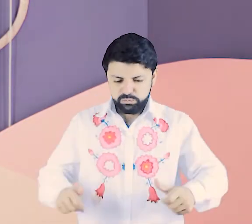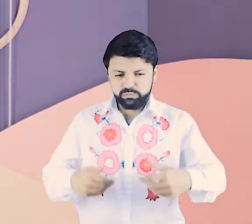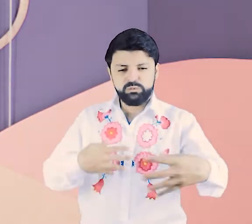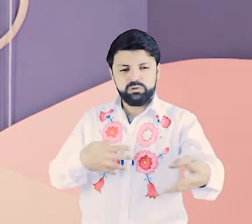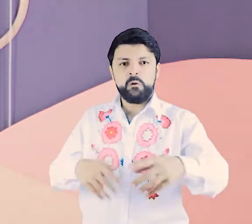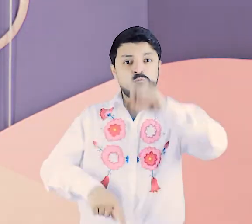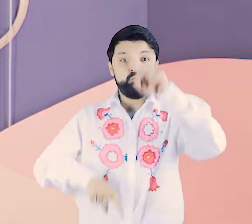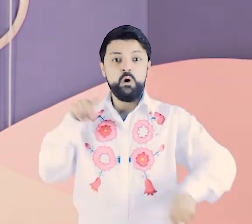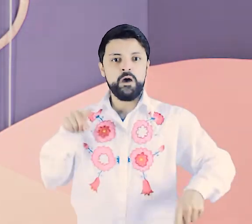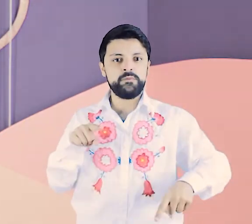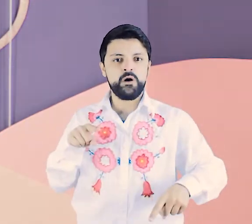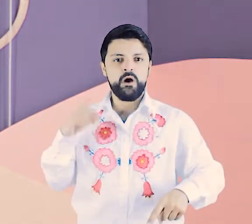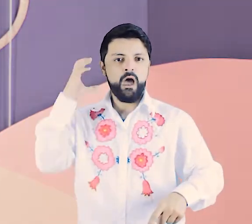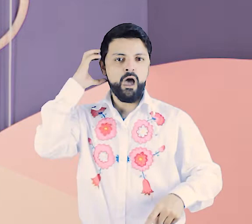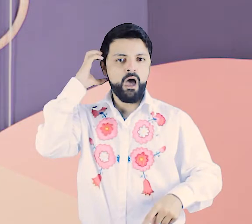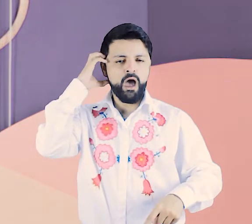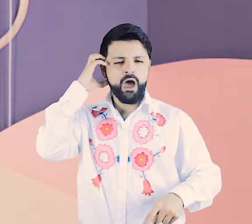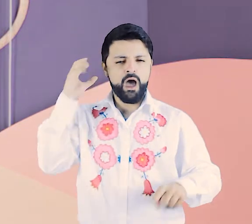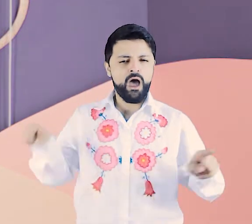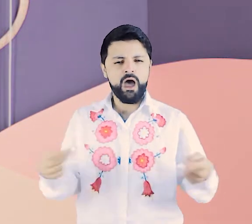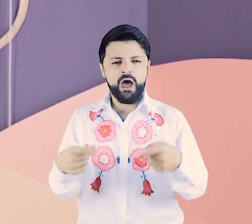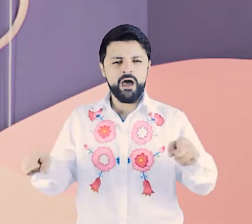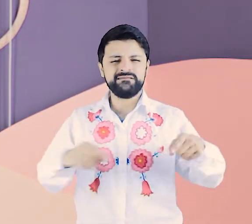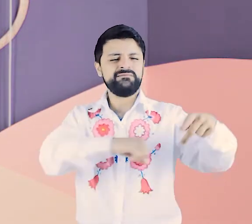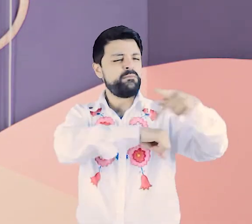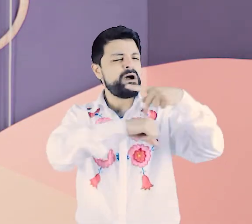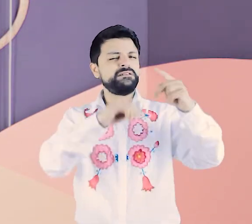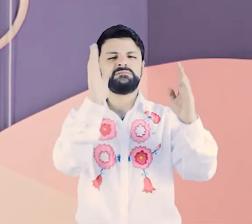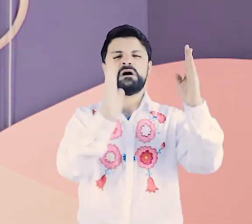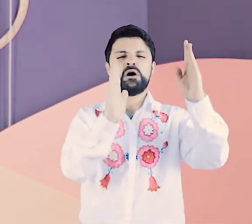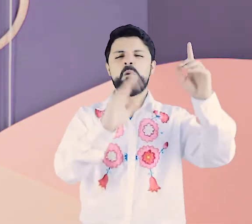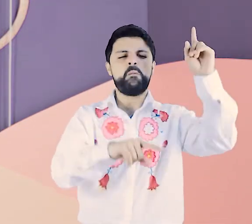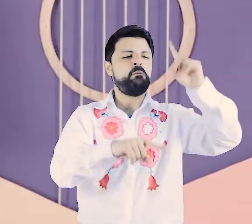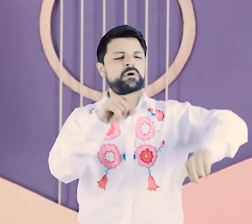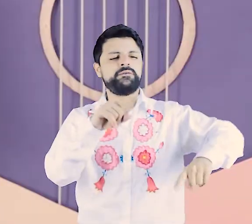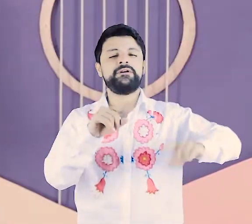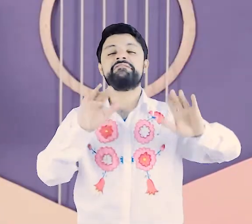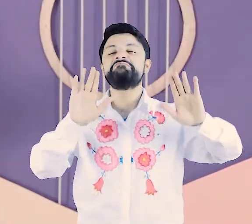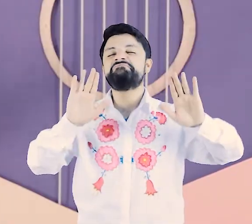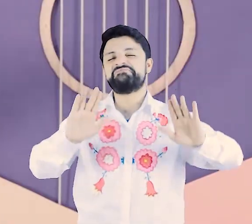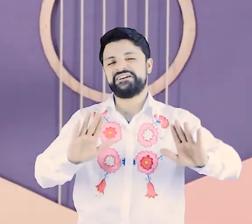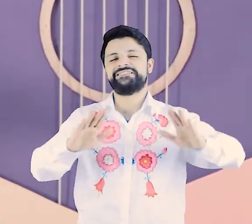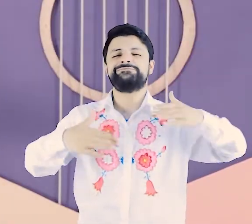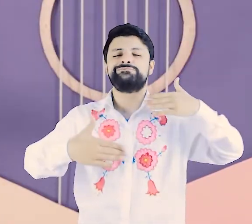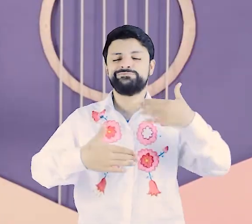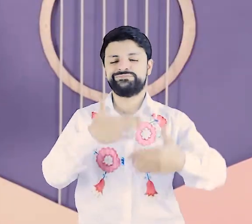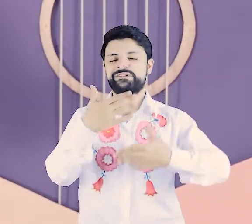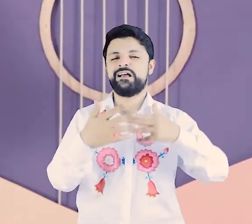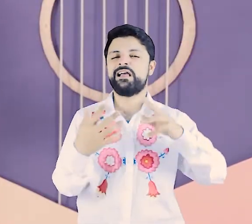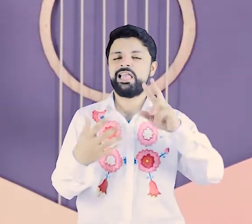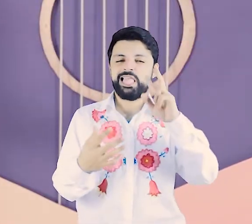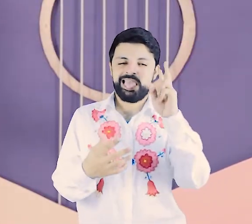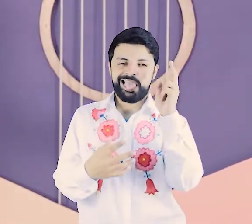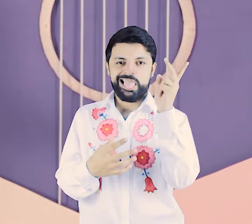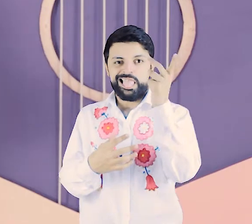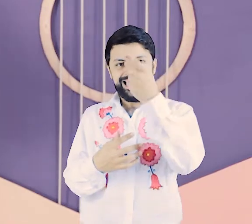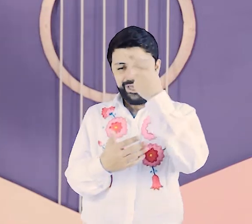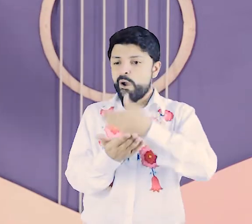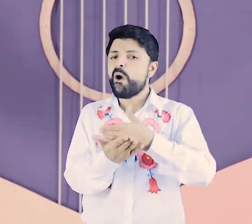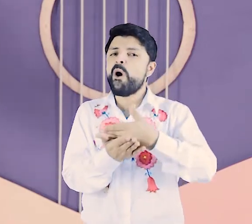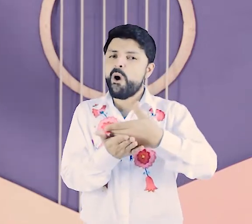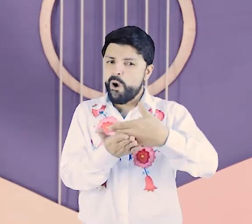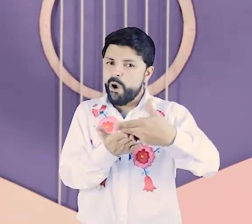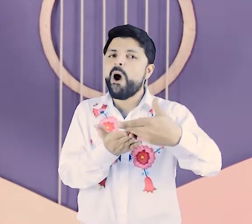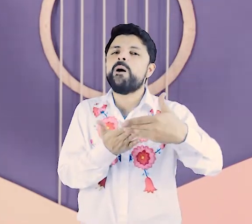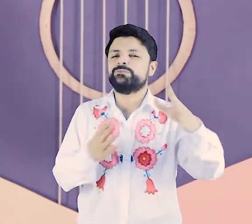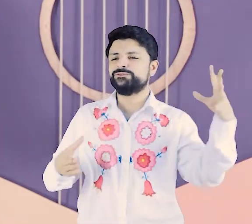a ser proibido de tocar nas rádios daquele país por um período. Com o passar do tempo, isso foi mudando e ele foi